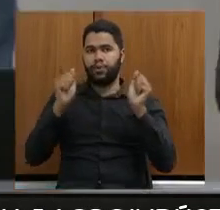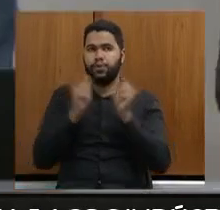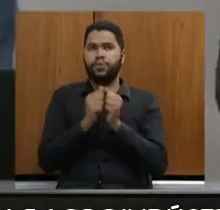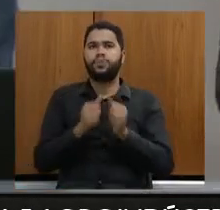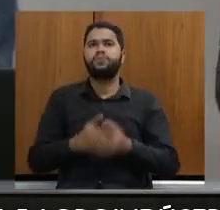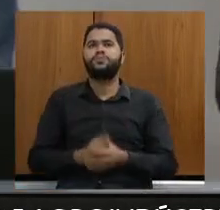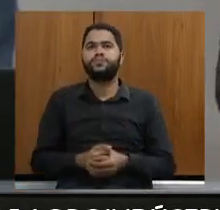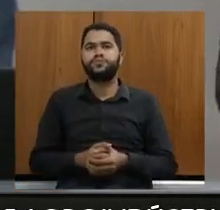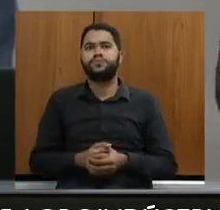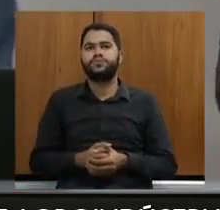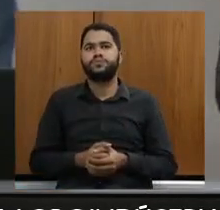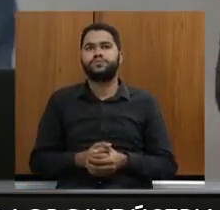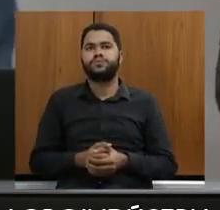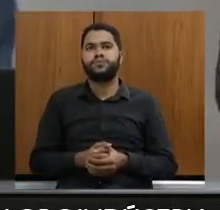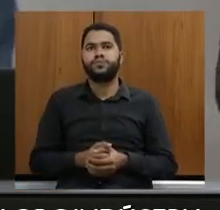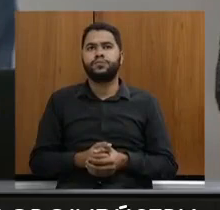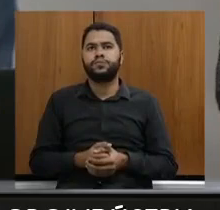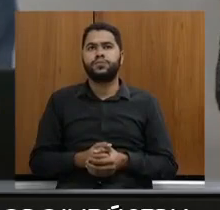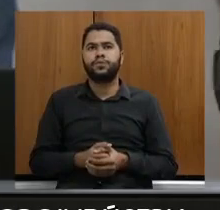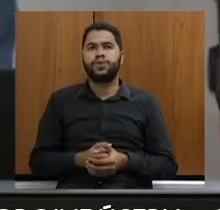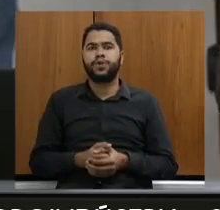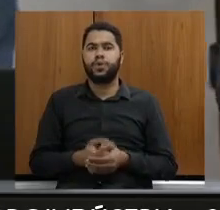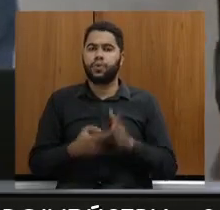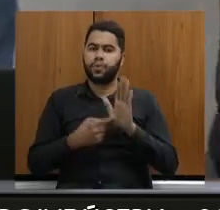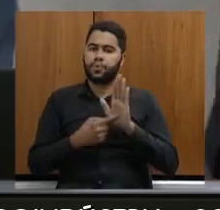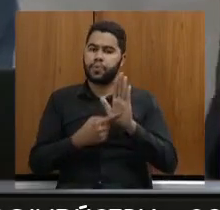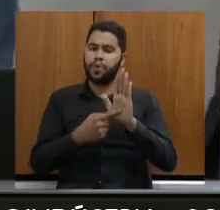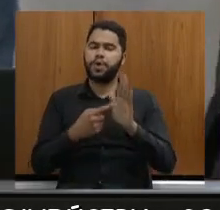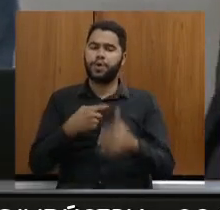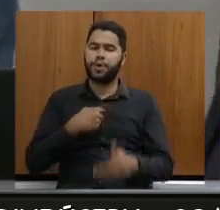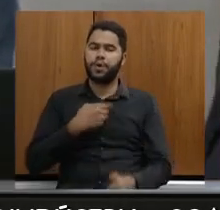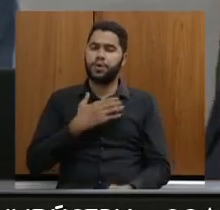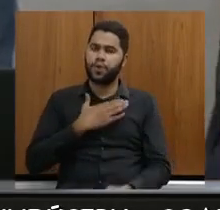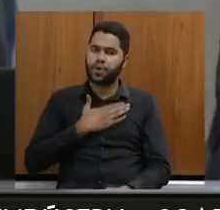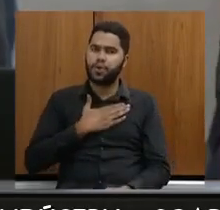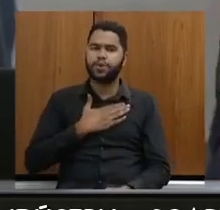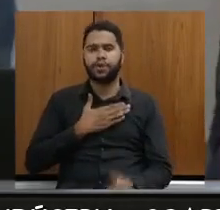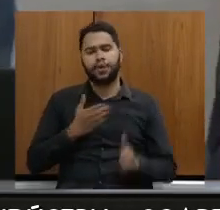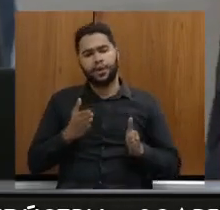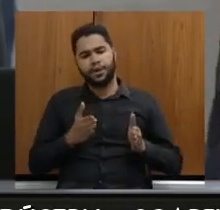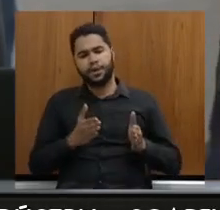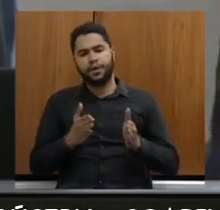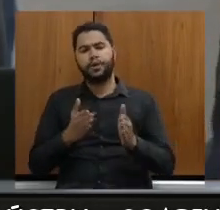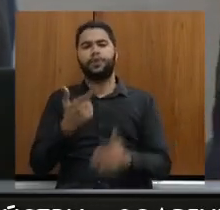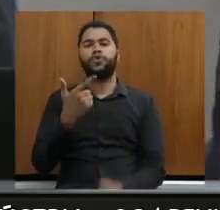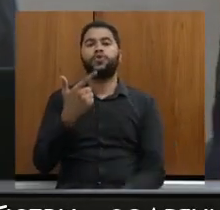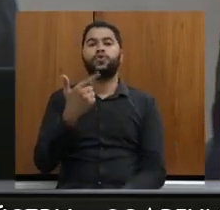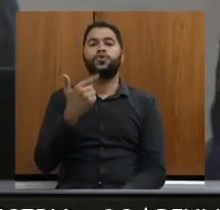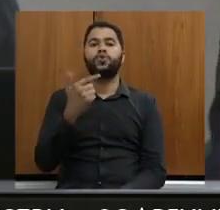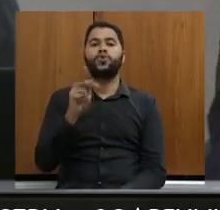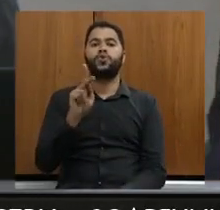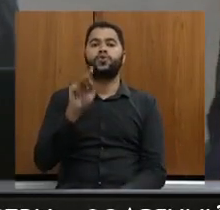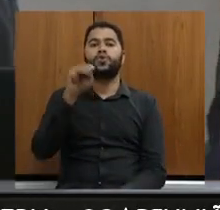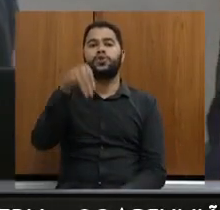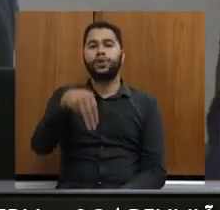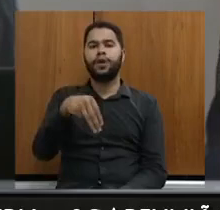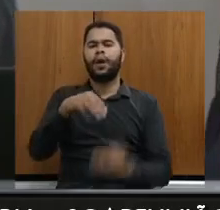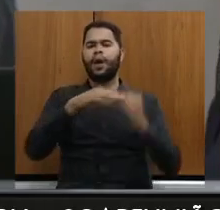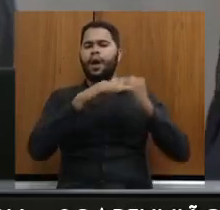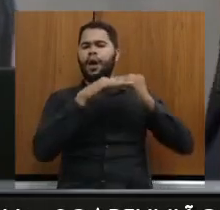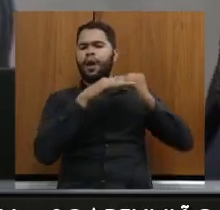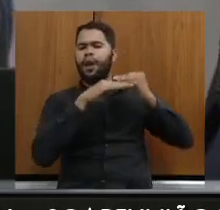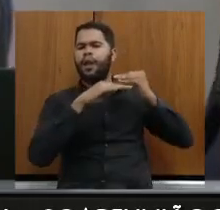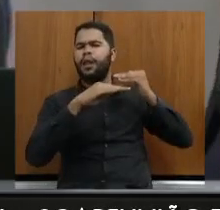ele E eu coloquei a ele que eu gostaria de ver uma estrada que tem 12 km foi asfaltado